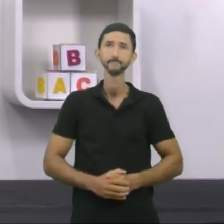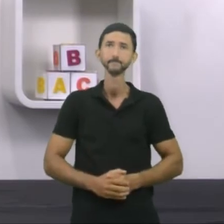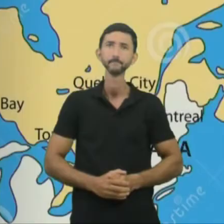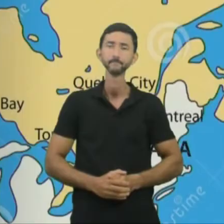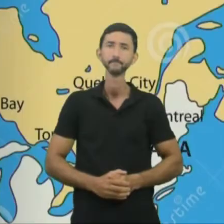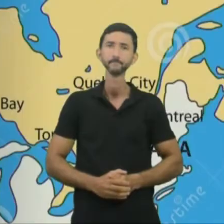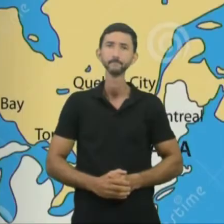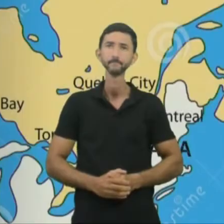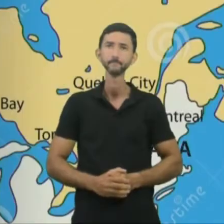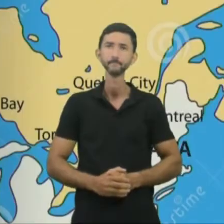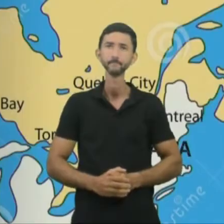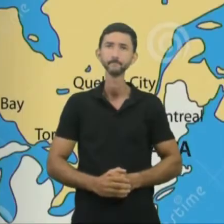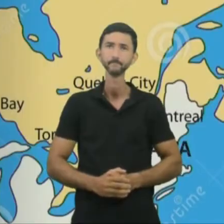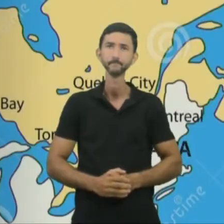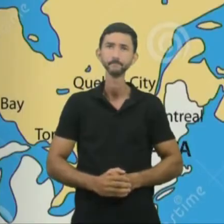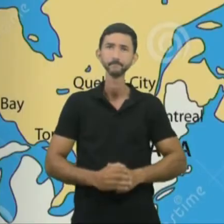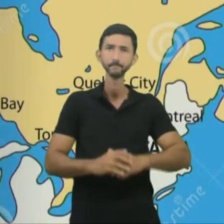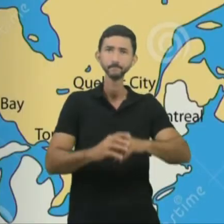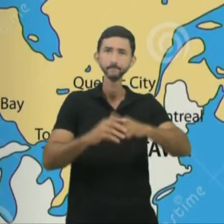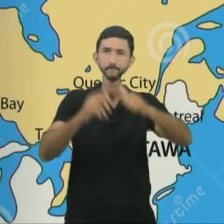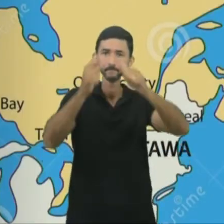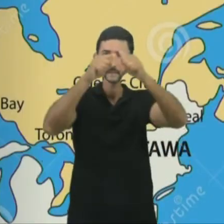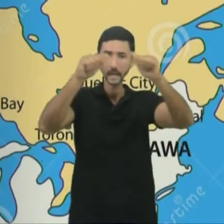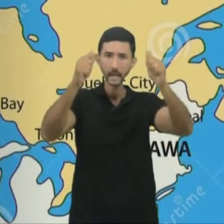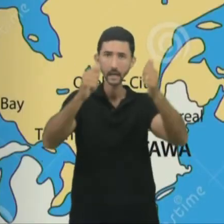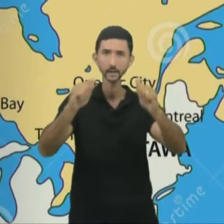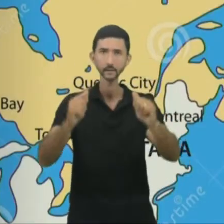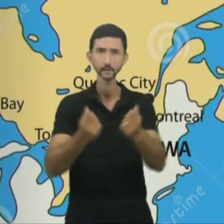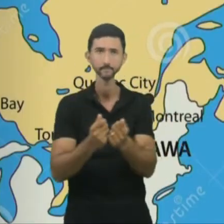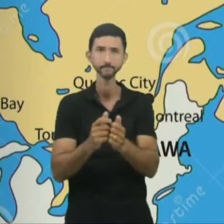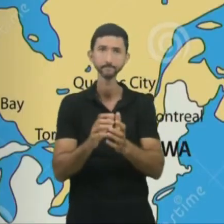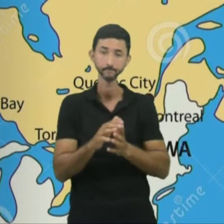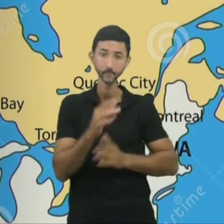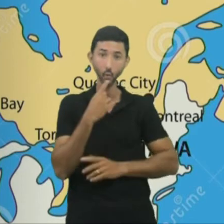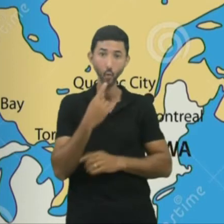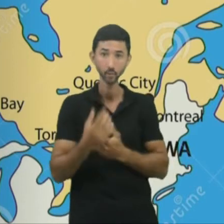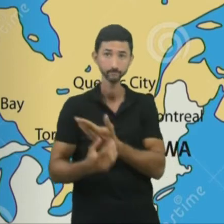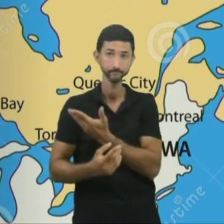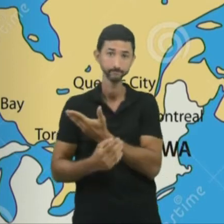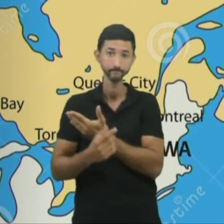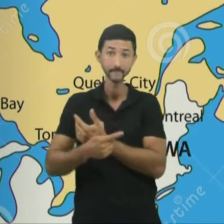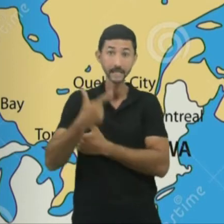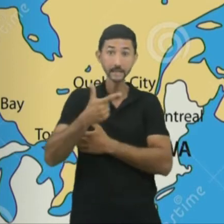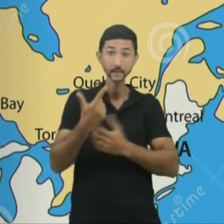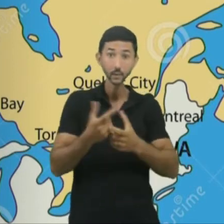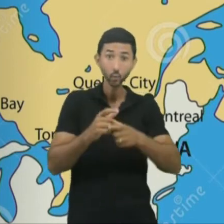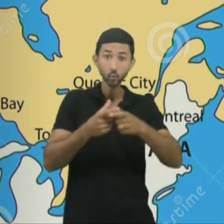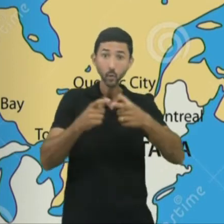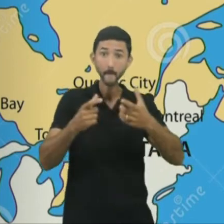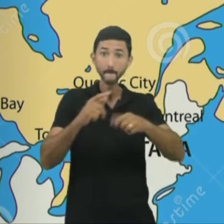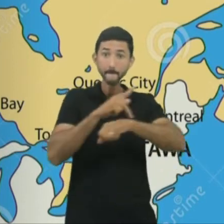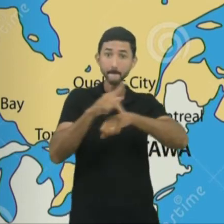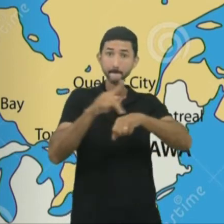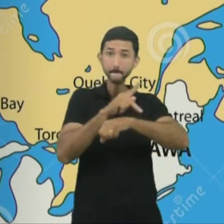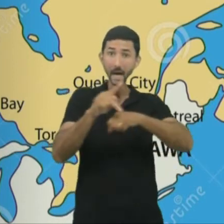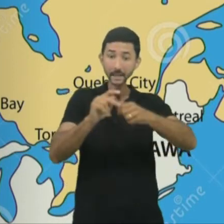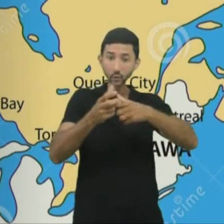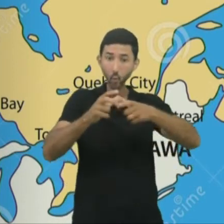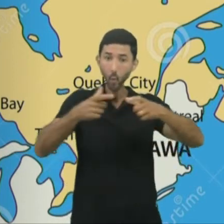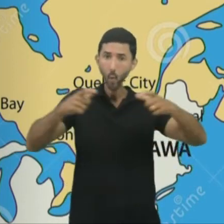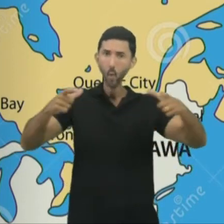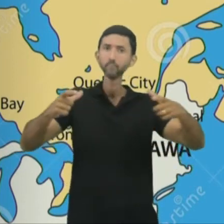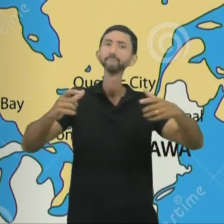mapa, na imagem, e vocês notam que é o segundo maior país do